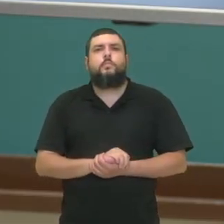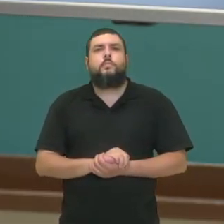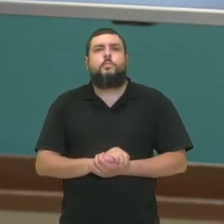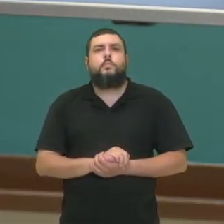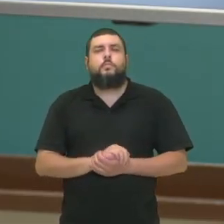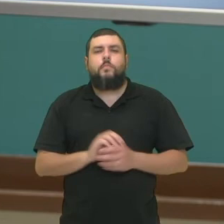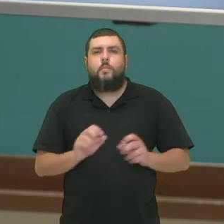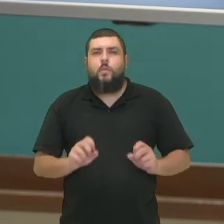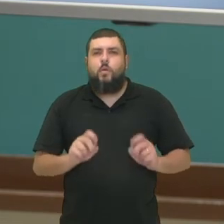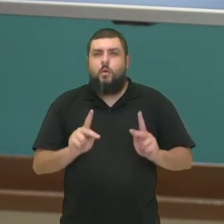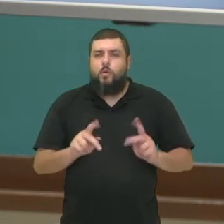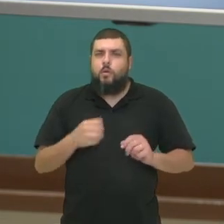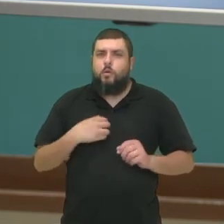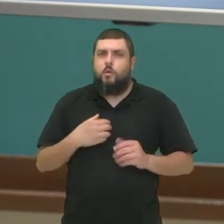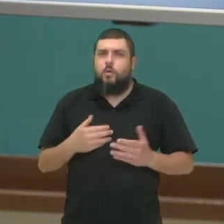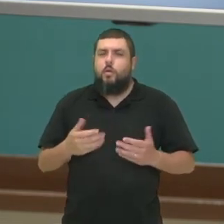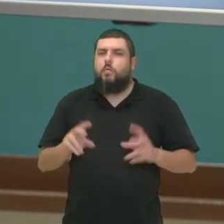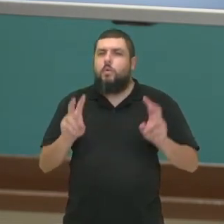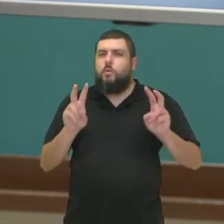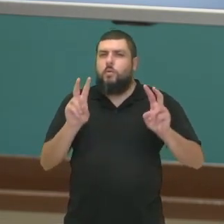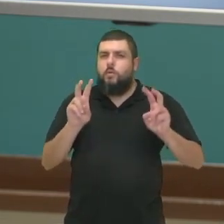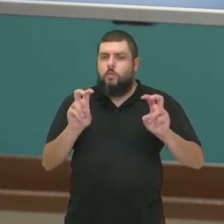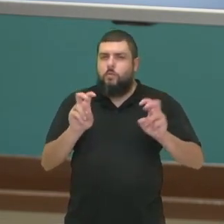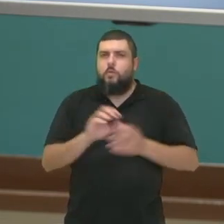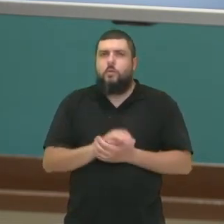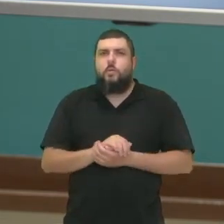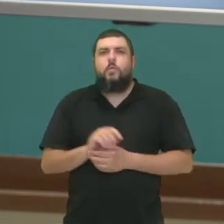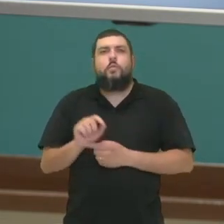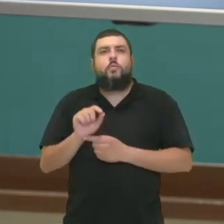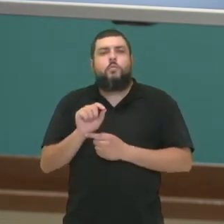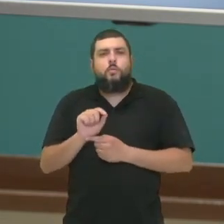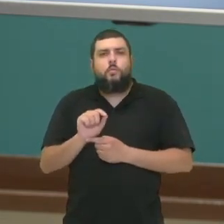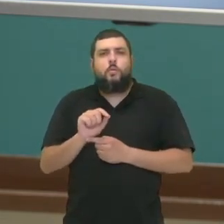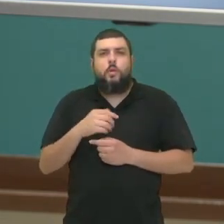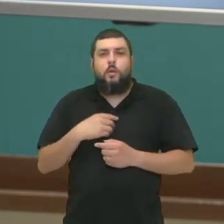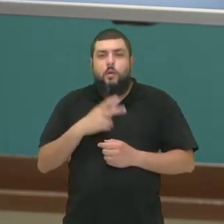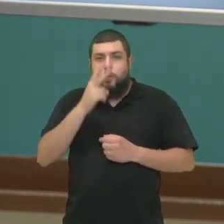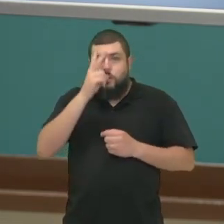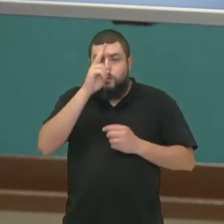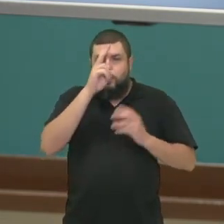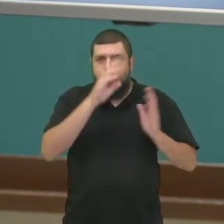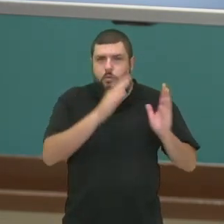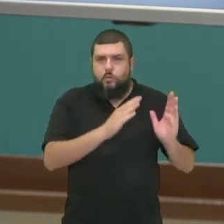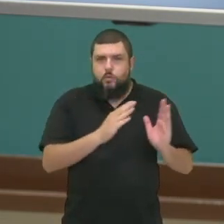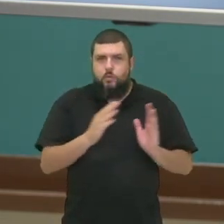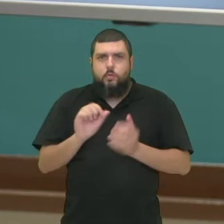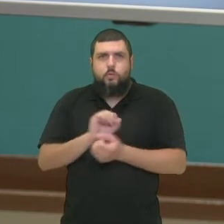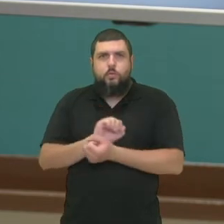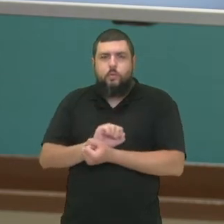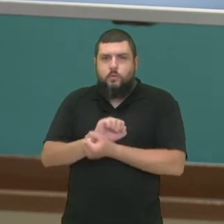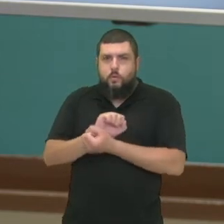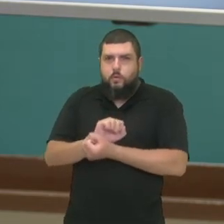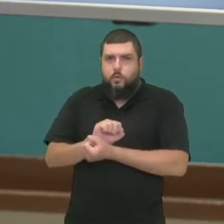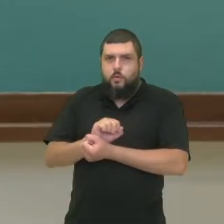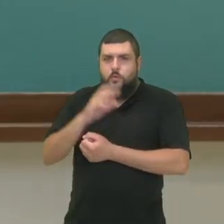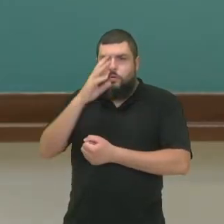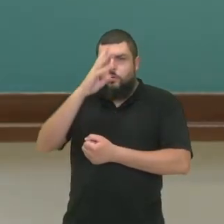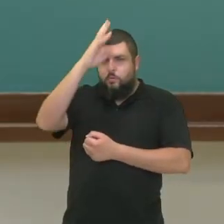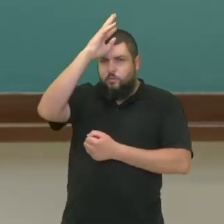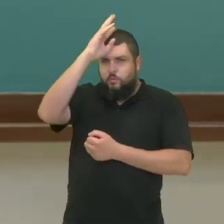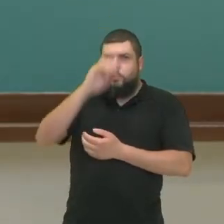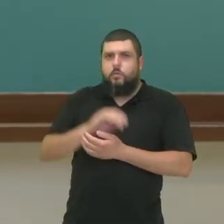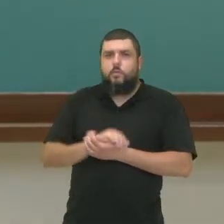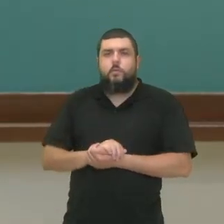um novo tema da nossa aula de hoje. Dentro da história da escravidão em Roma, teve uma